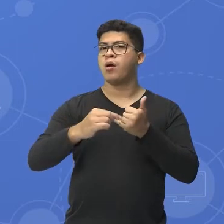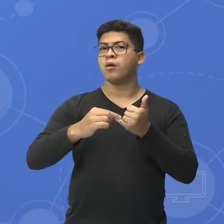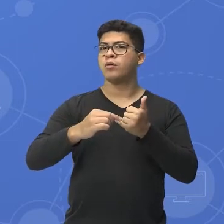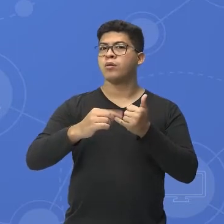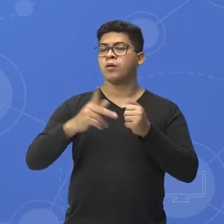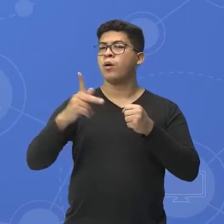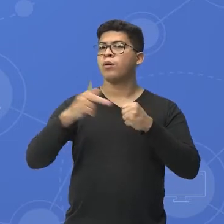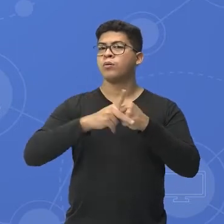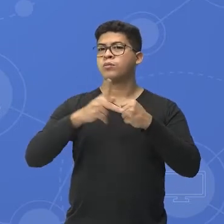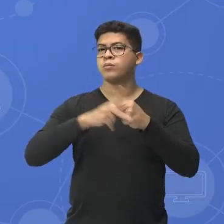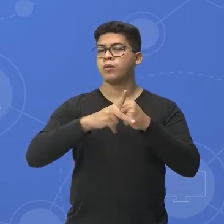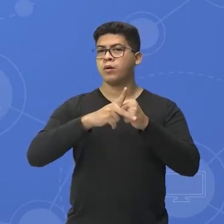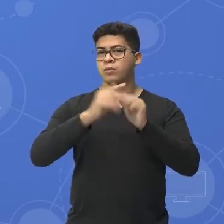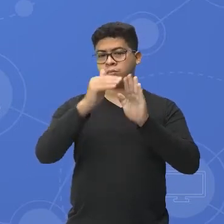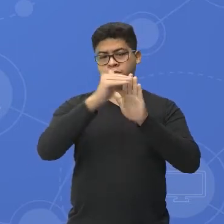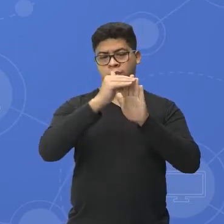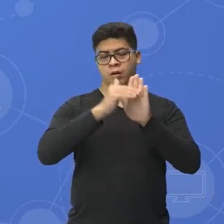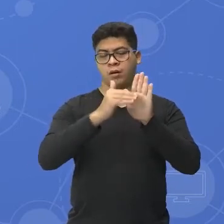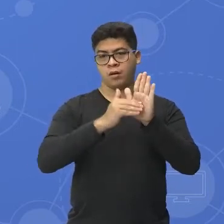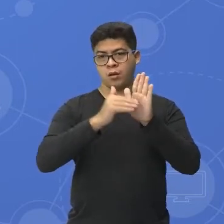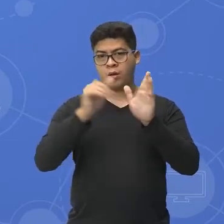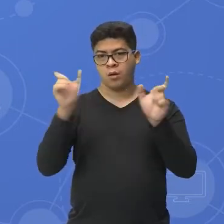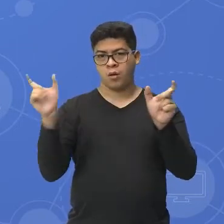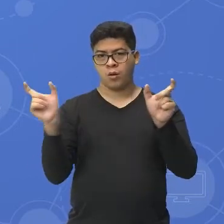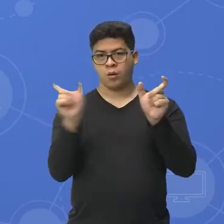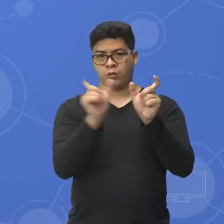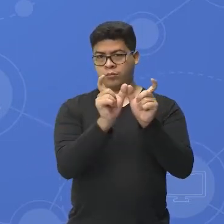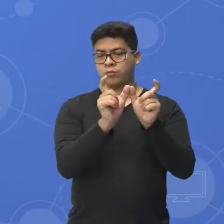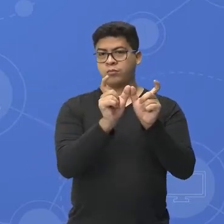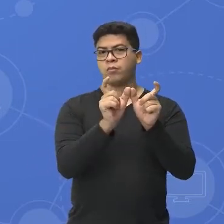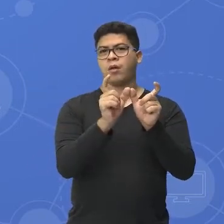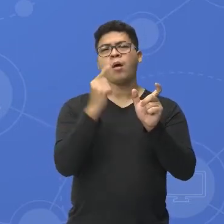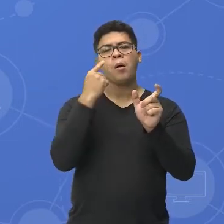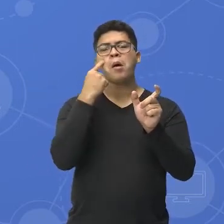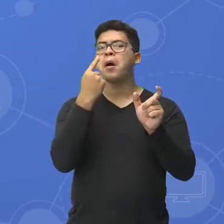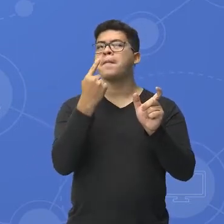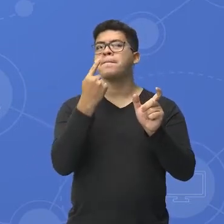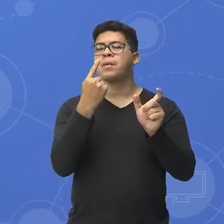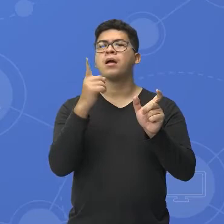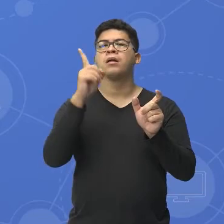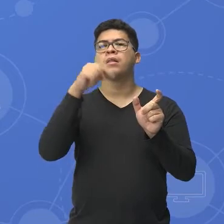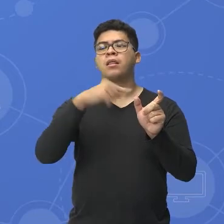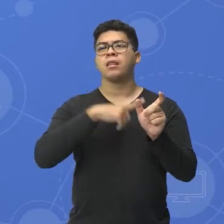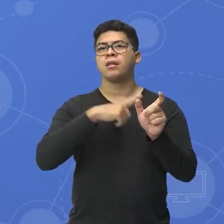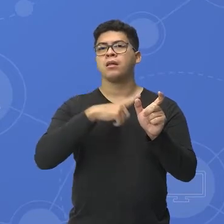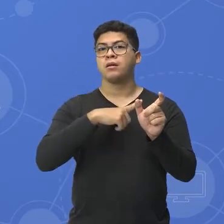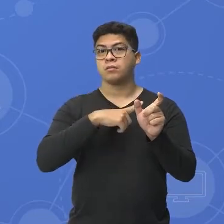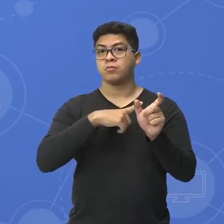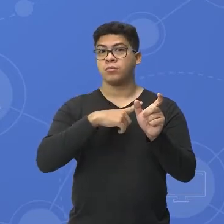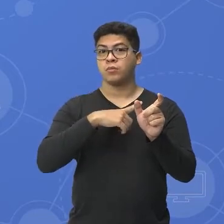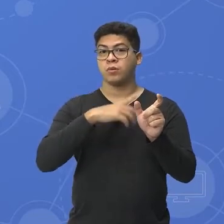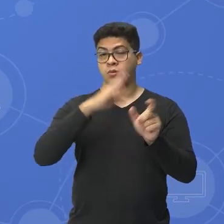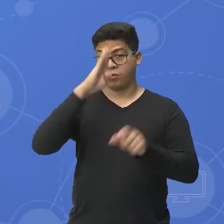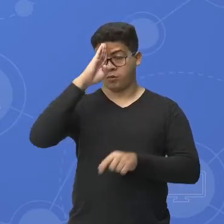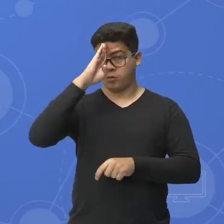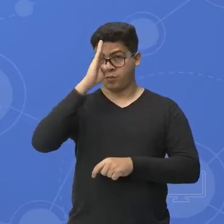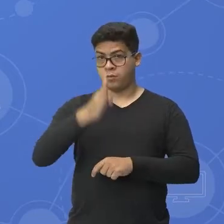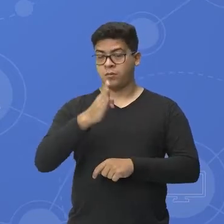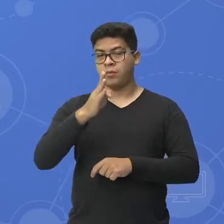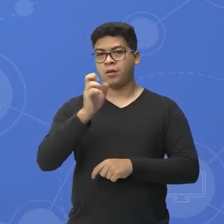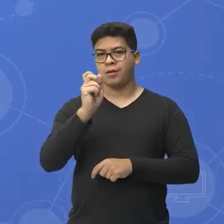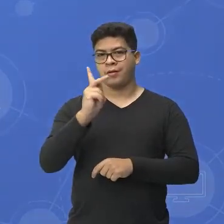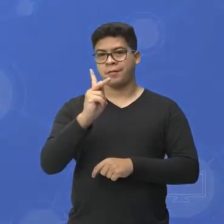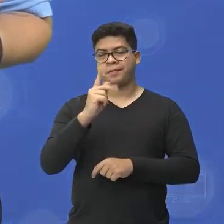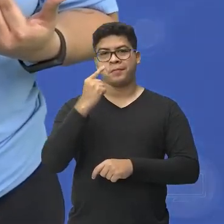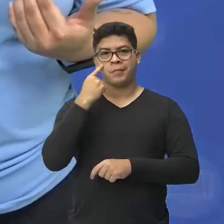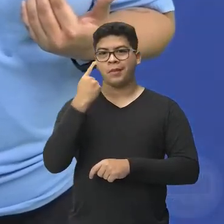desses pronomes complemento. No caso aqui, quando eles exercem a função de objeto direto, tá bom? Então, eu tenho